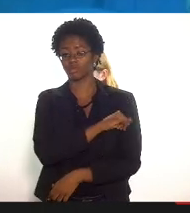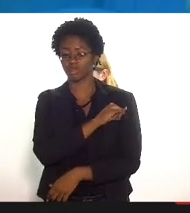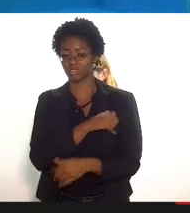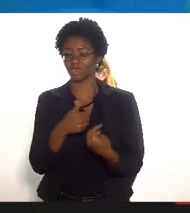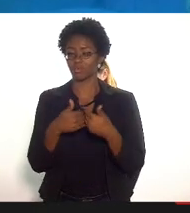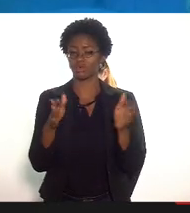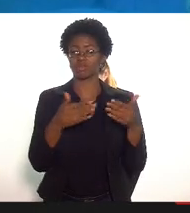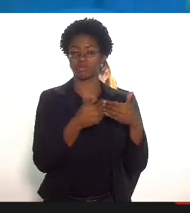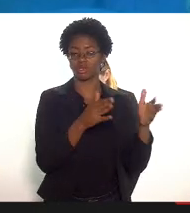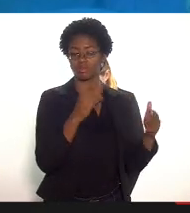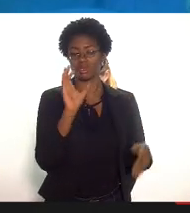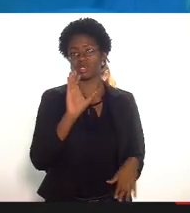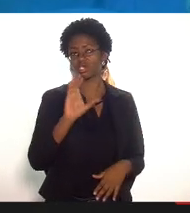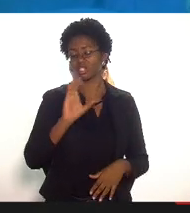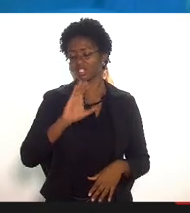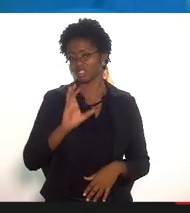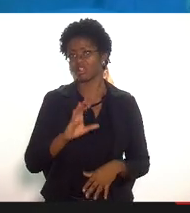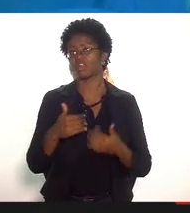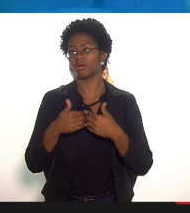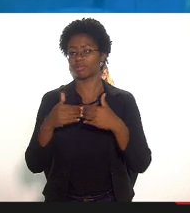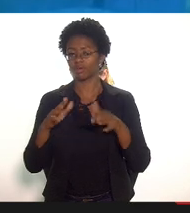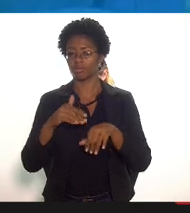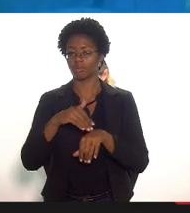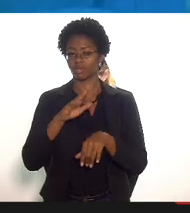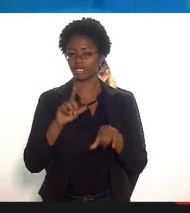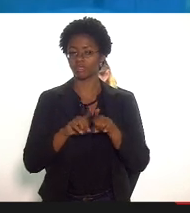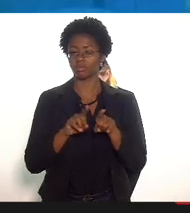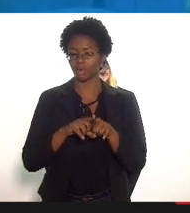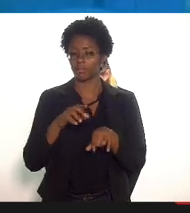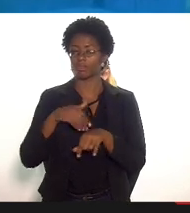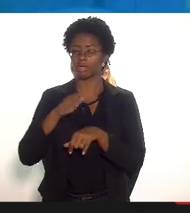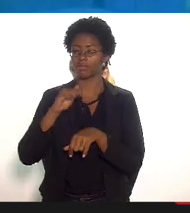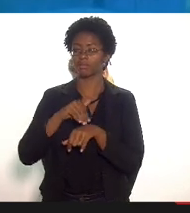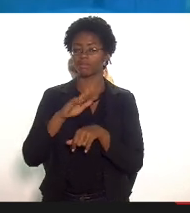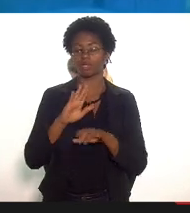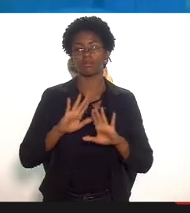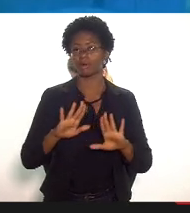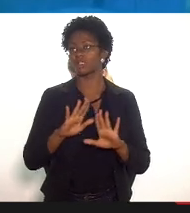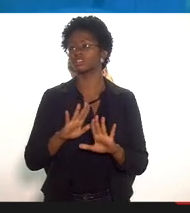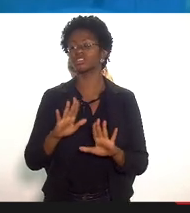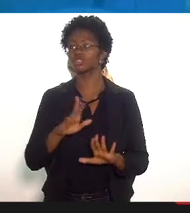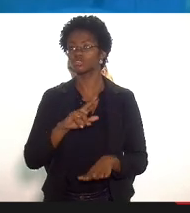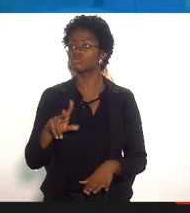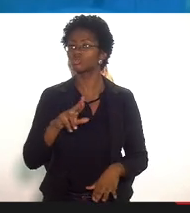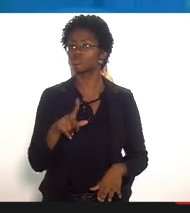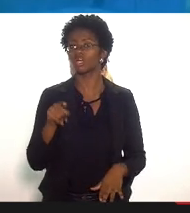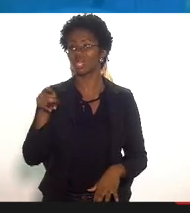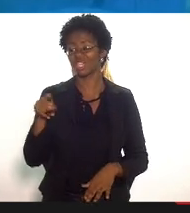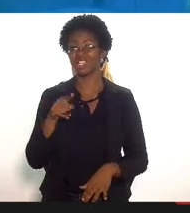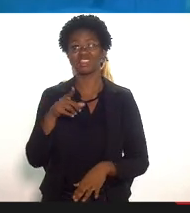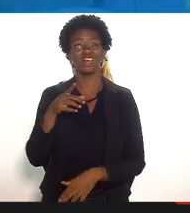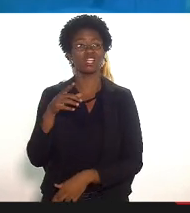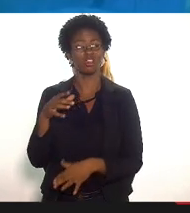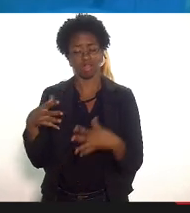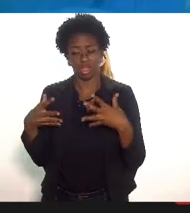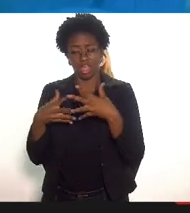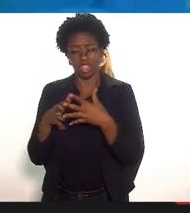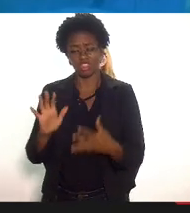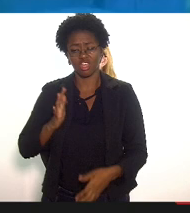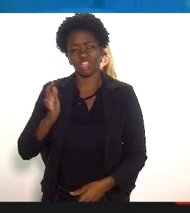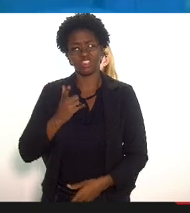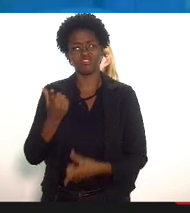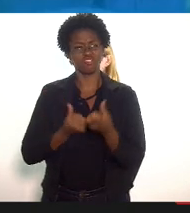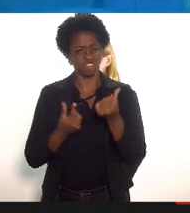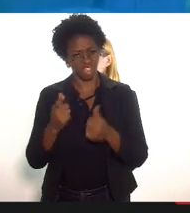como Niterói abriu também mais leitos, como até outros municípios abriram mais leitos. Não é a favor algum, uma rede rica, uma rede que tem muitos recursos, uma rede